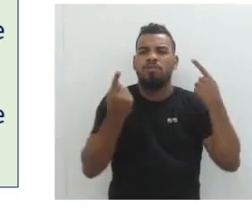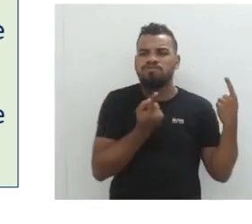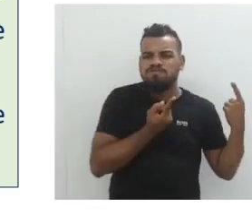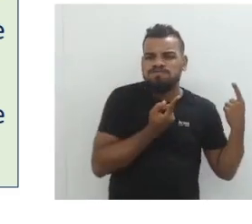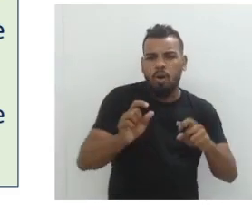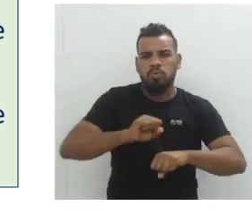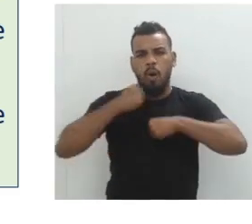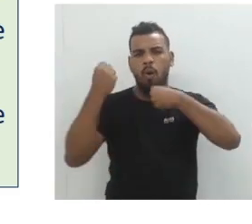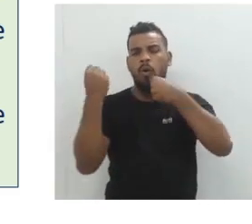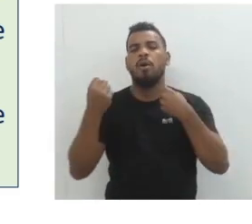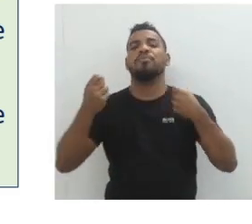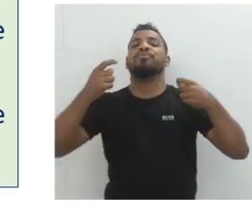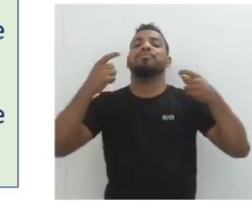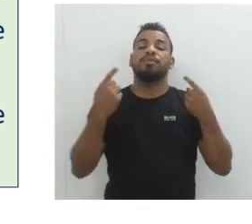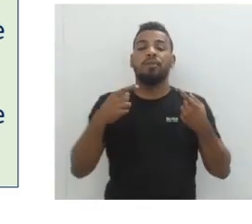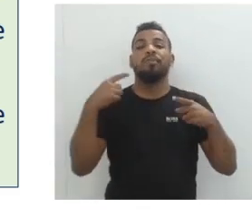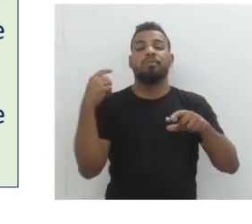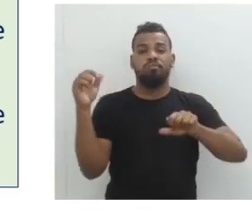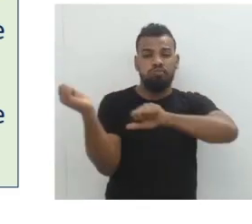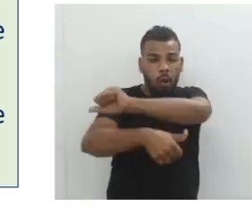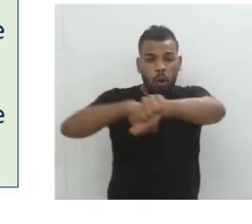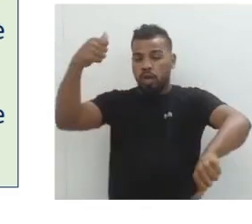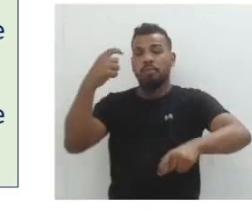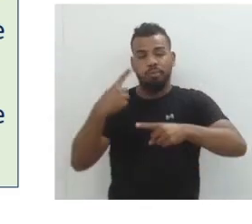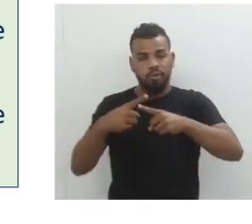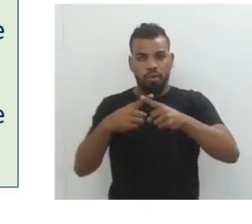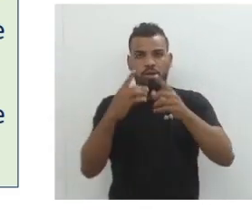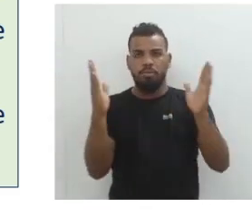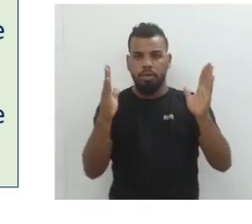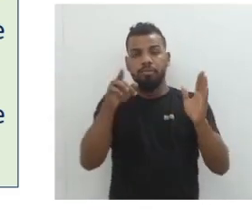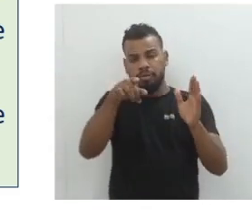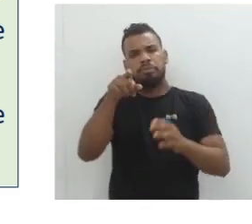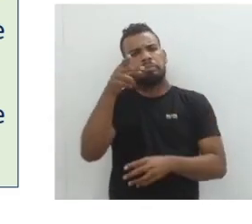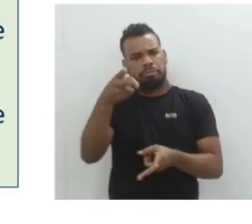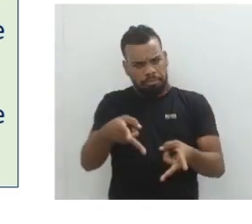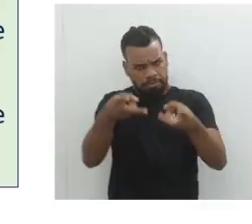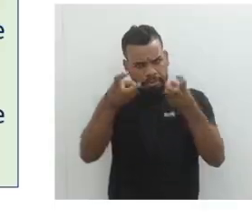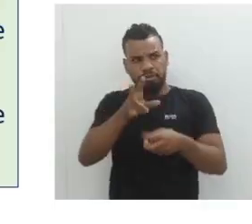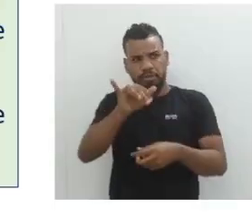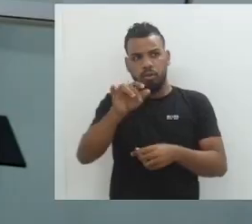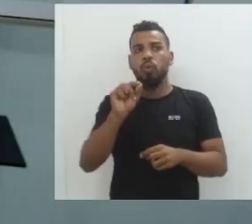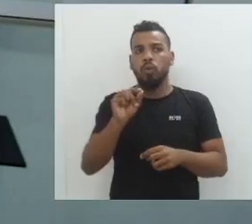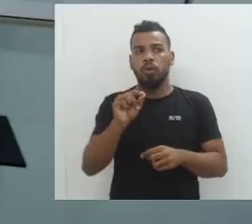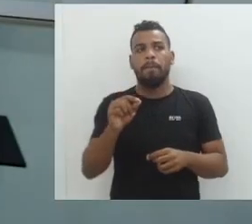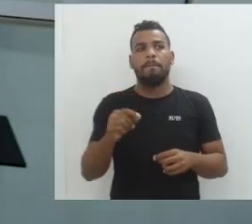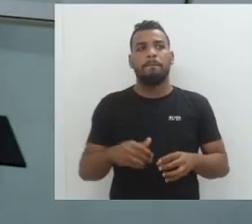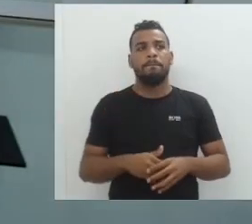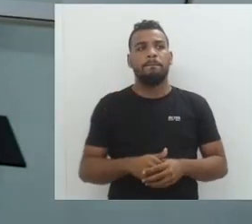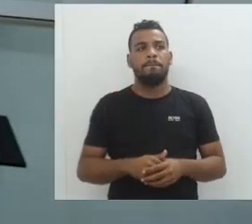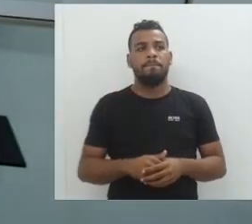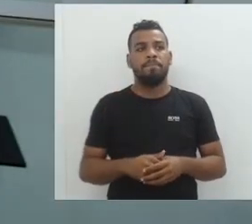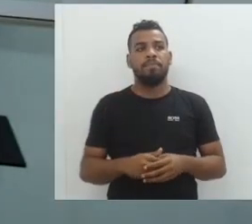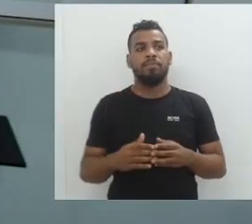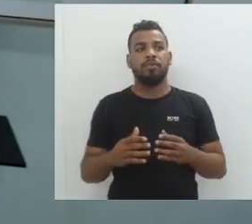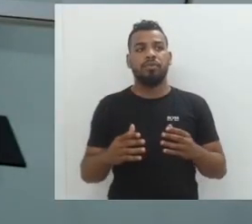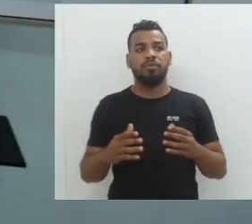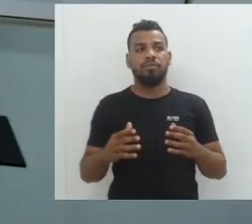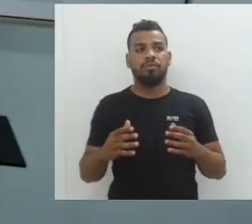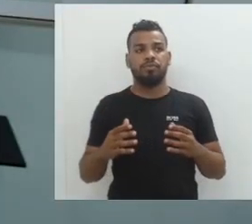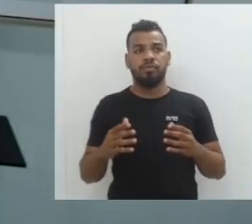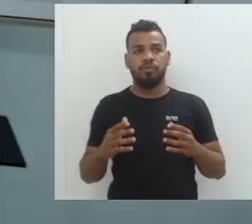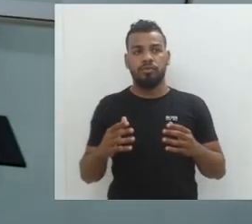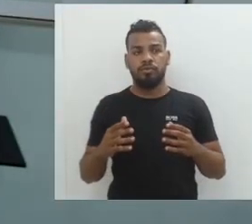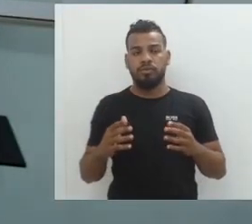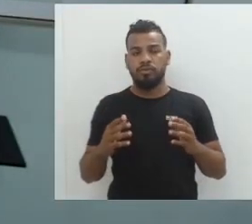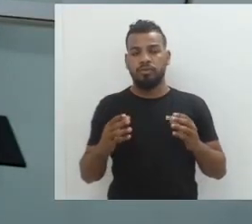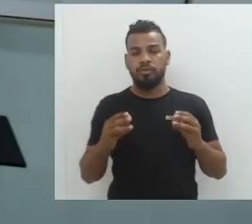enfim, porque também era um período, vocês vão perceber, gente, que era um período,